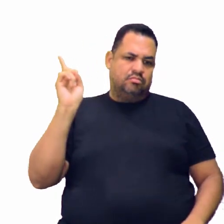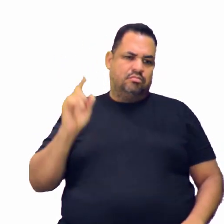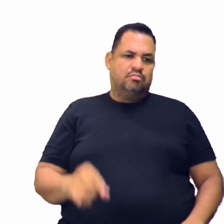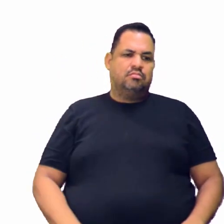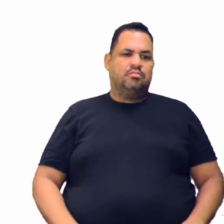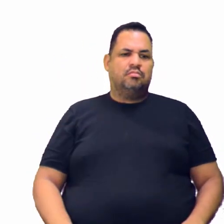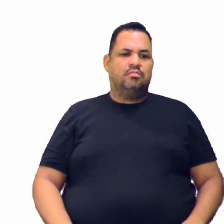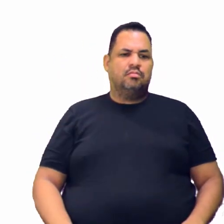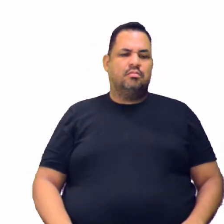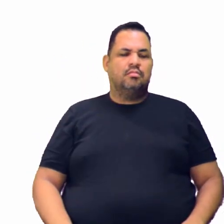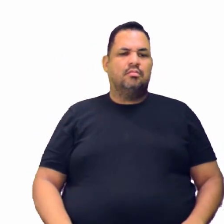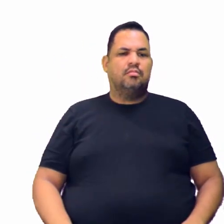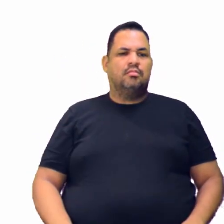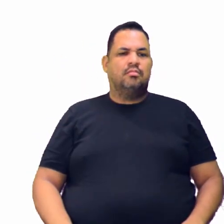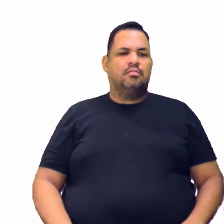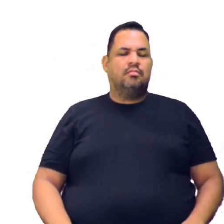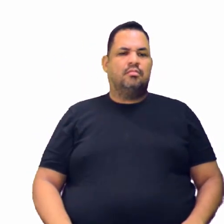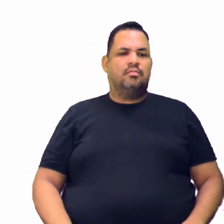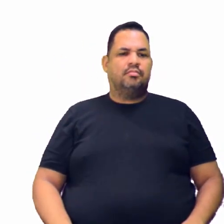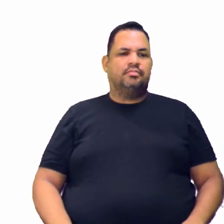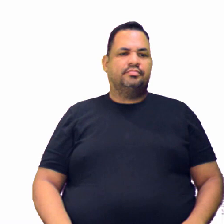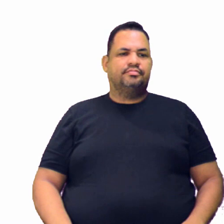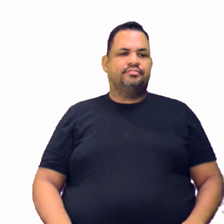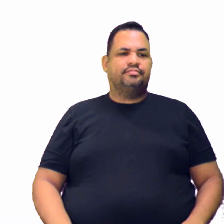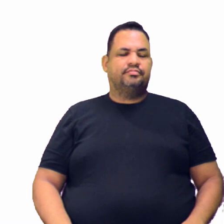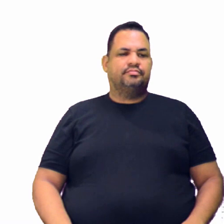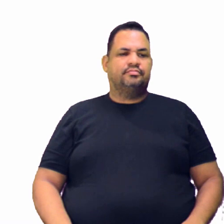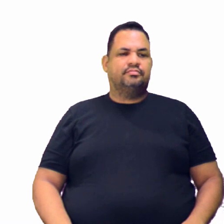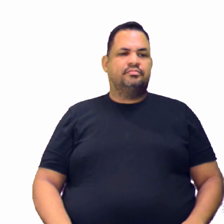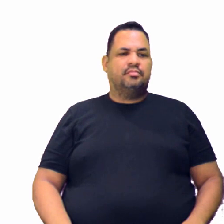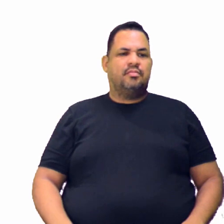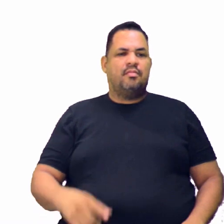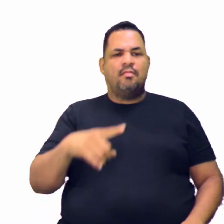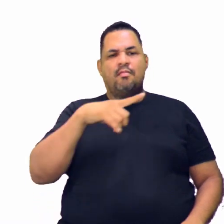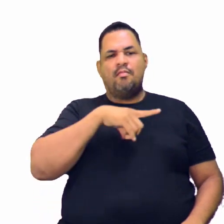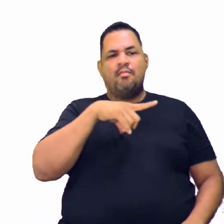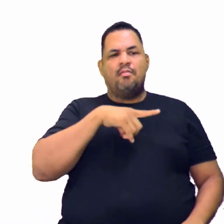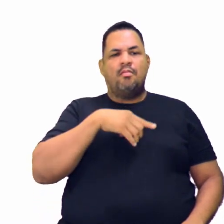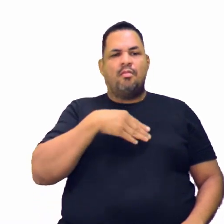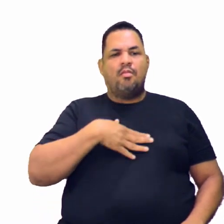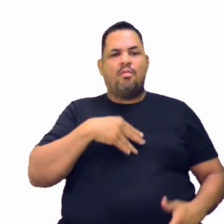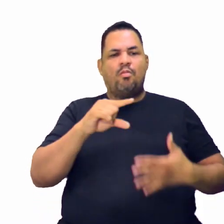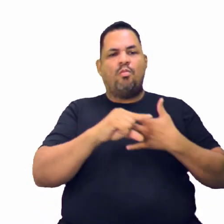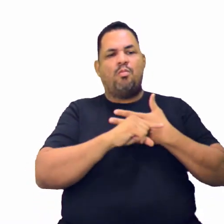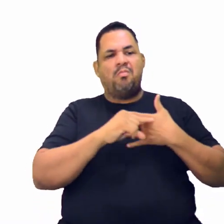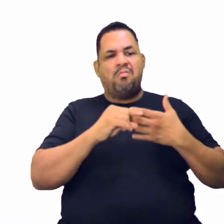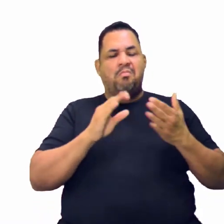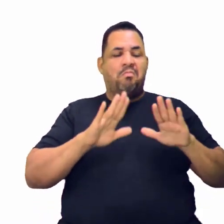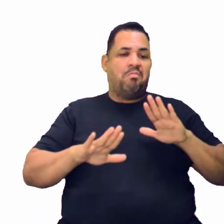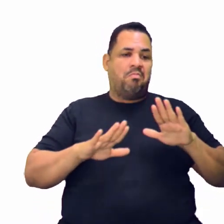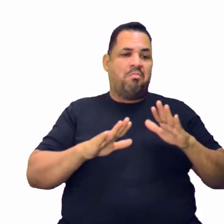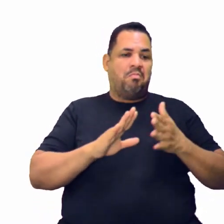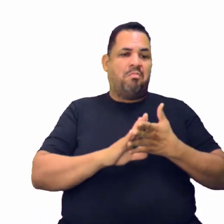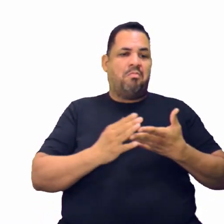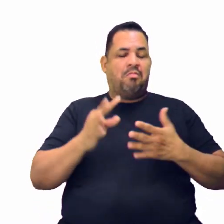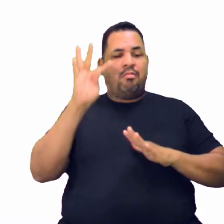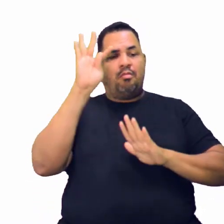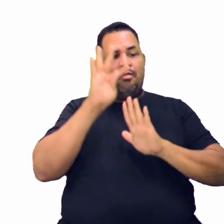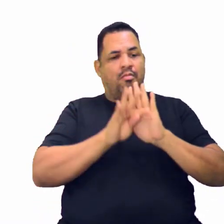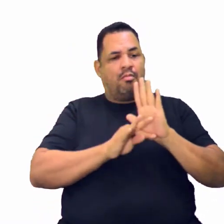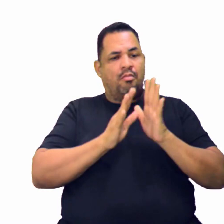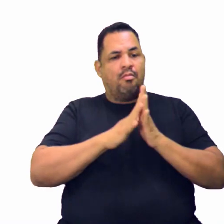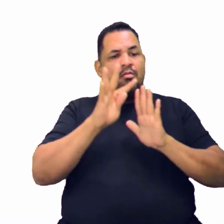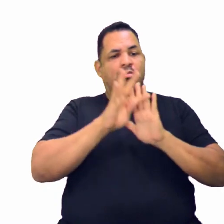essas expressões. Meu Deus! Olha só, nós temos segundo o autor, segundo